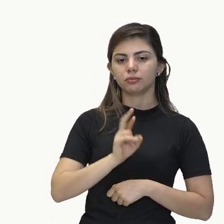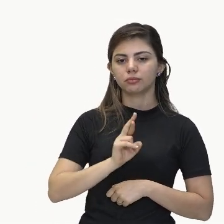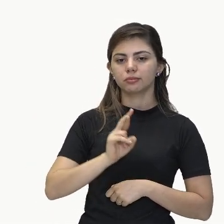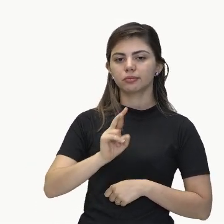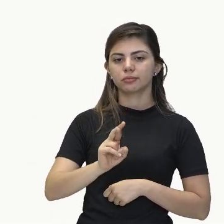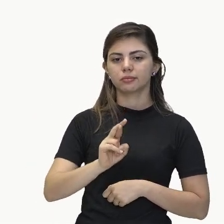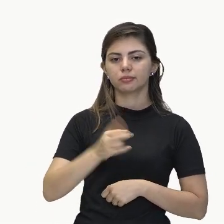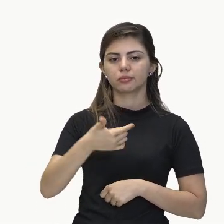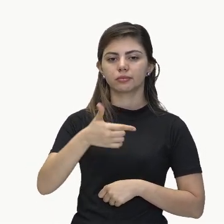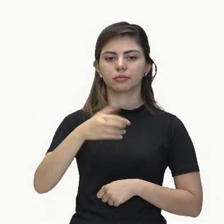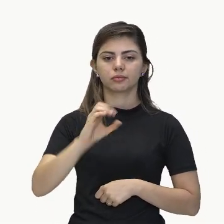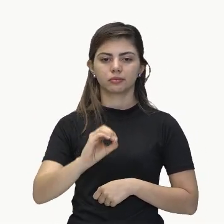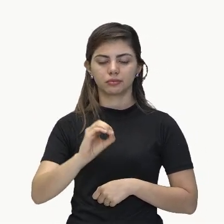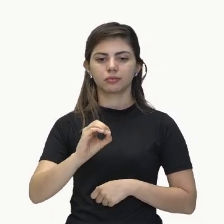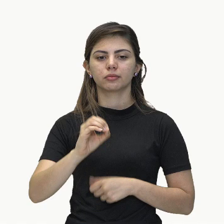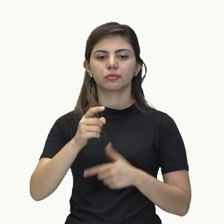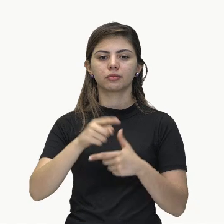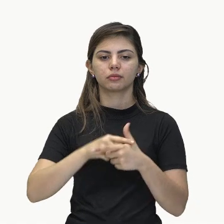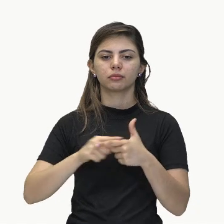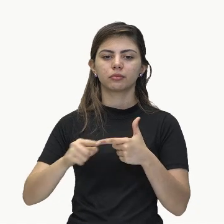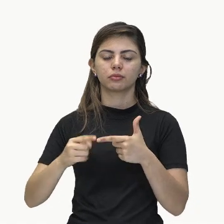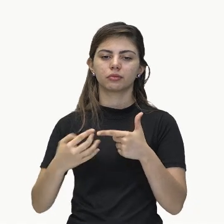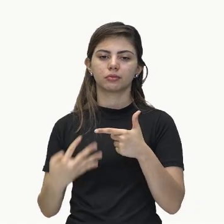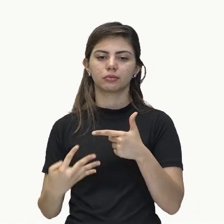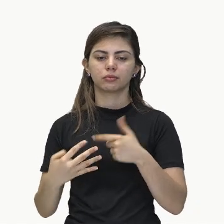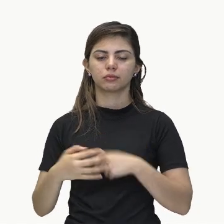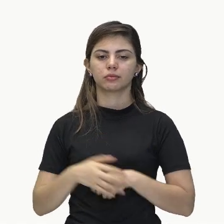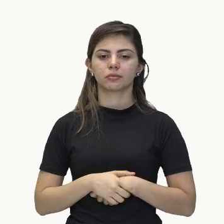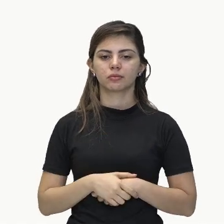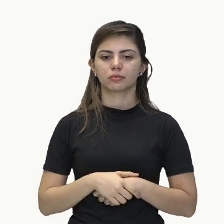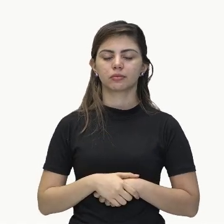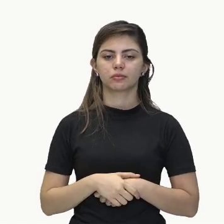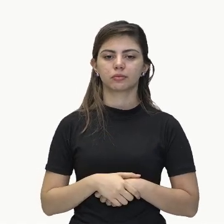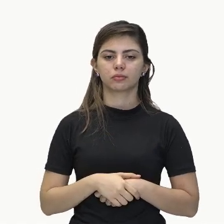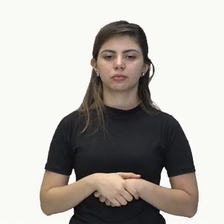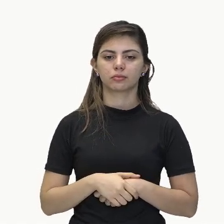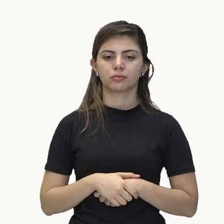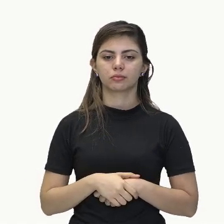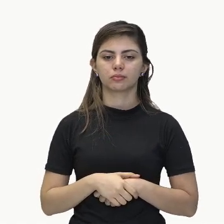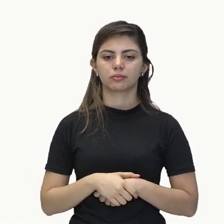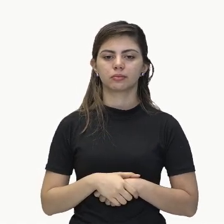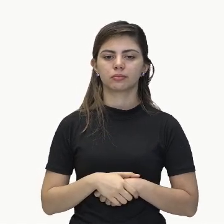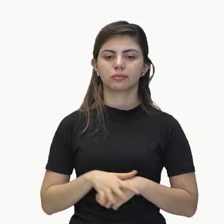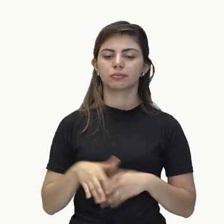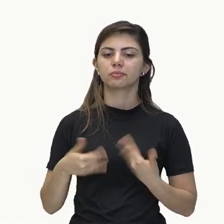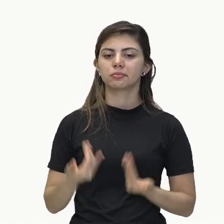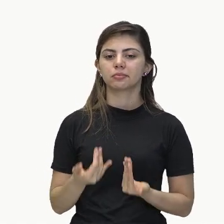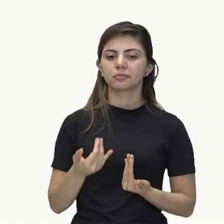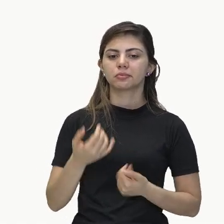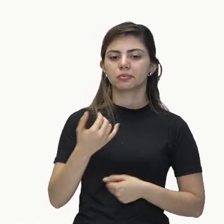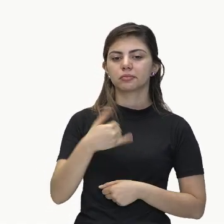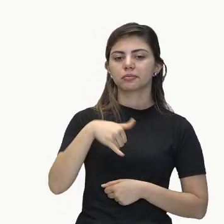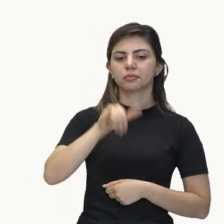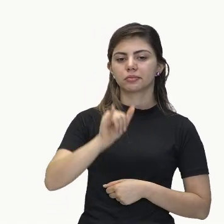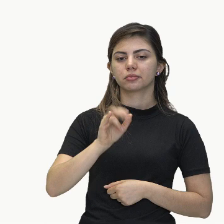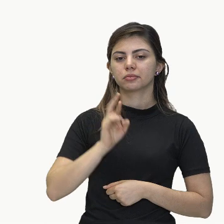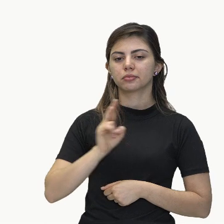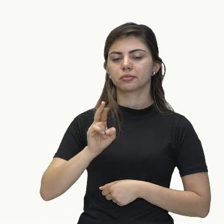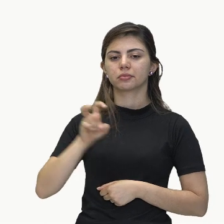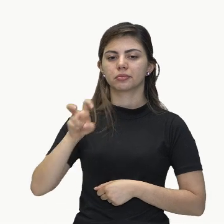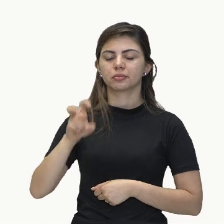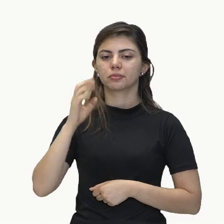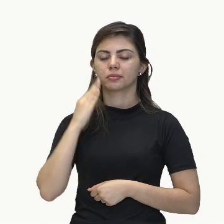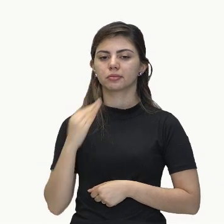com a operação inversa. Ele estava multiplicando, ele vai passar dividindo. E agora eu resolvo a minha